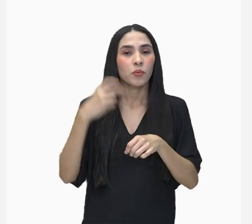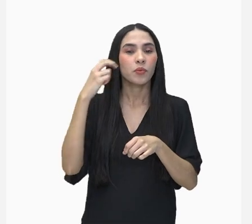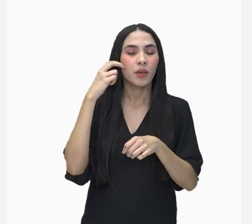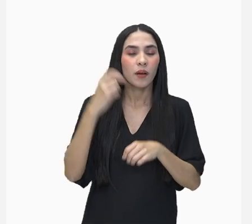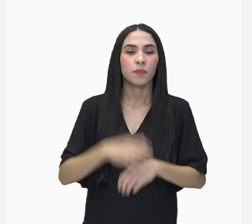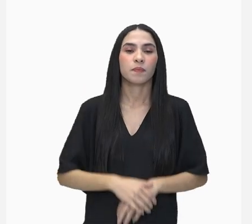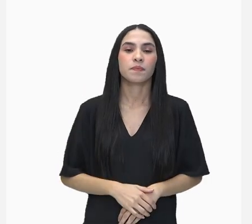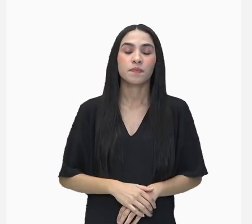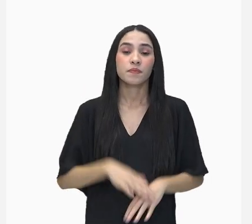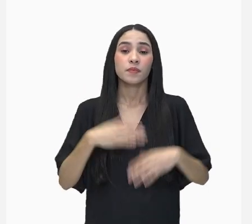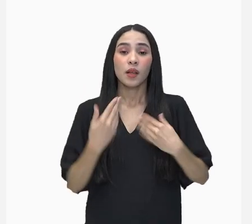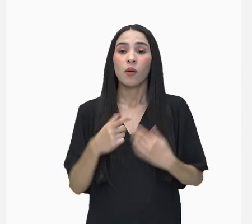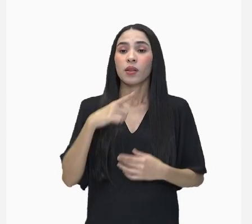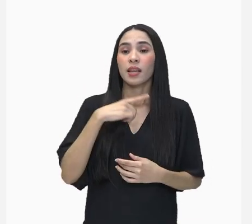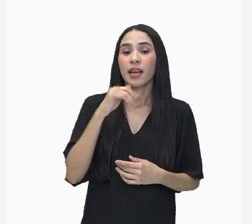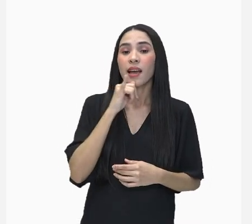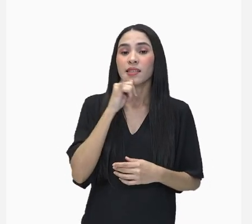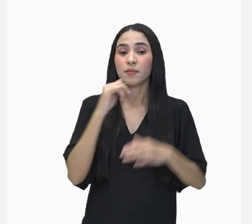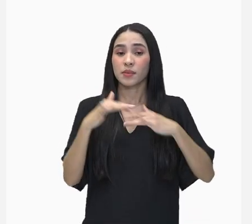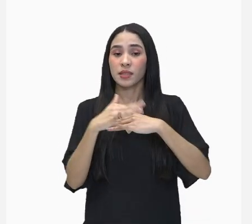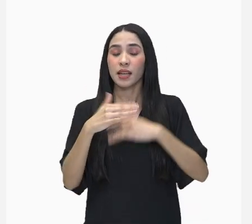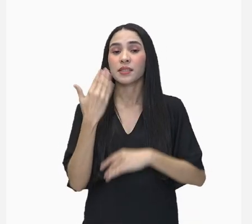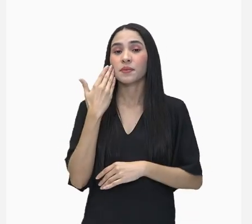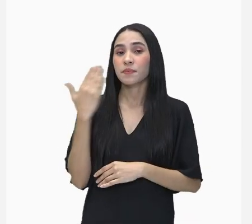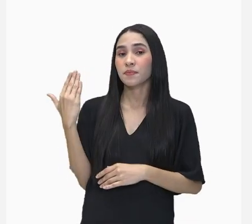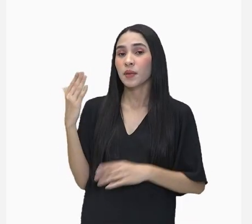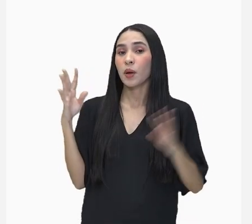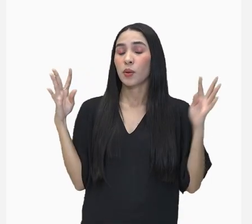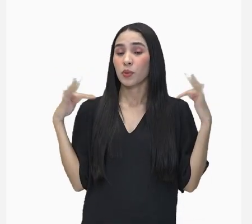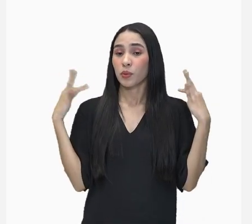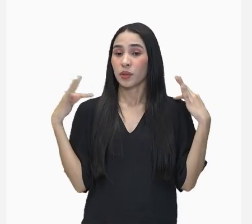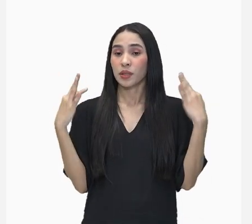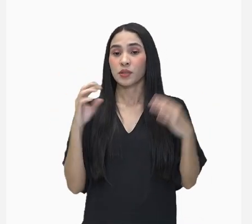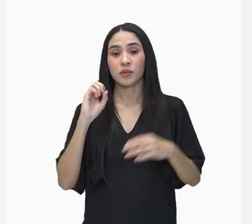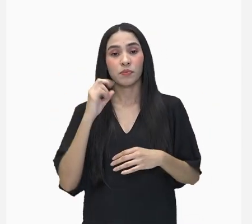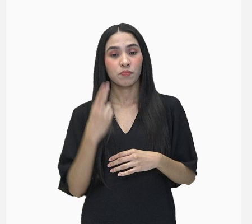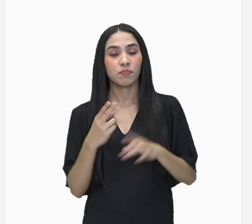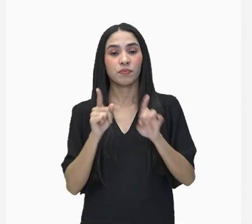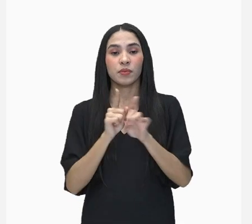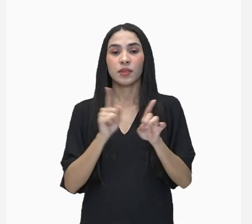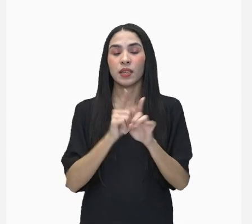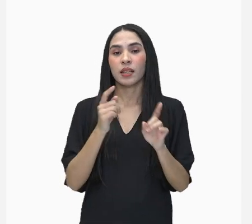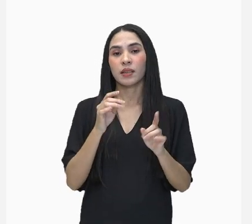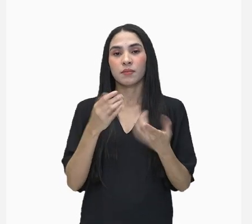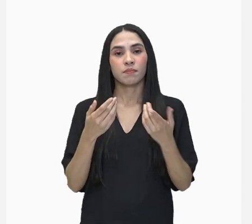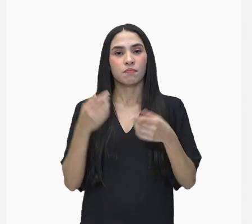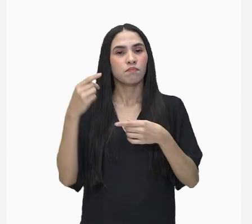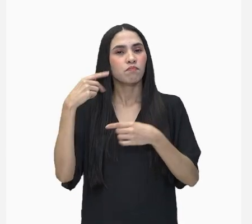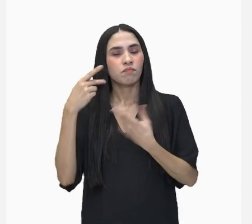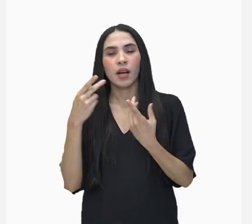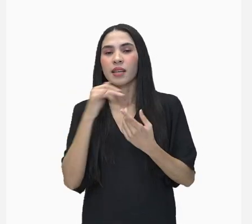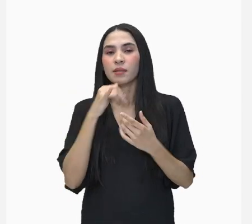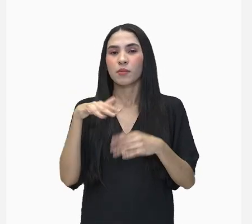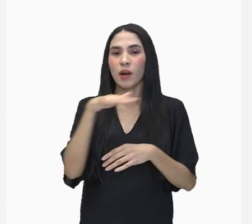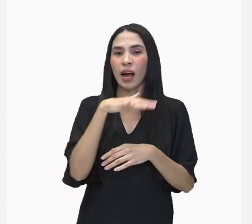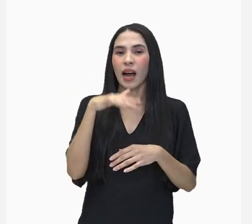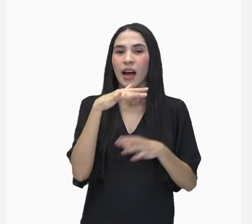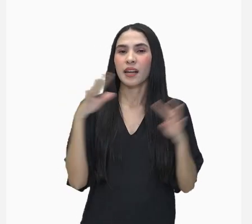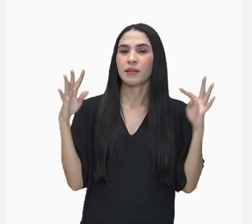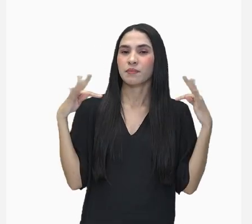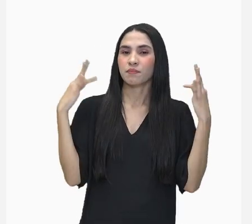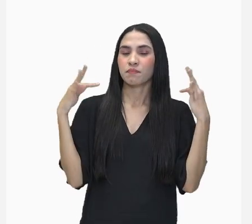entretenimento. E aí nós temos essas cidades turísticas ou que tem essa função turística ou de lazer, como Porto de